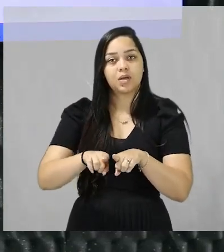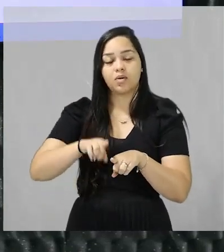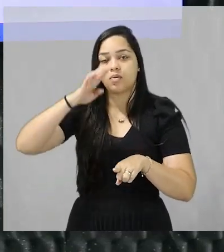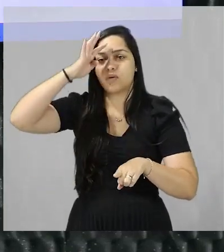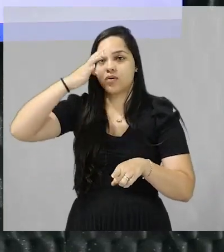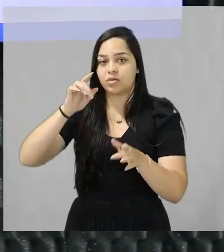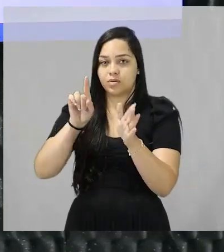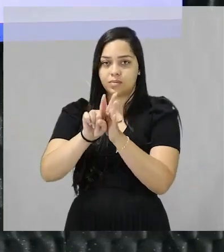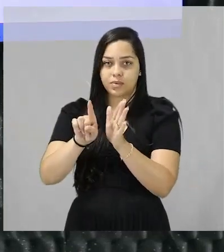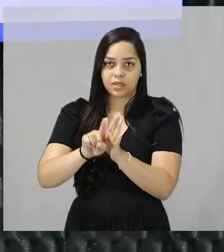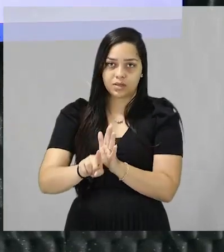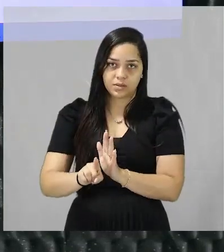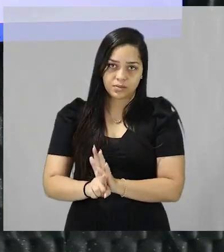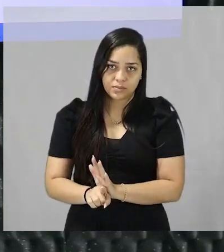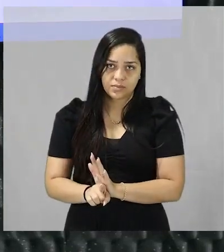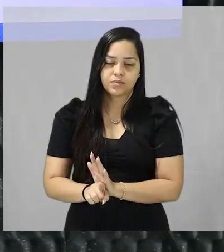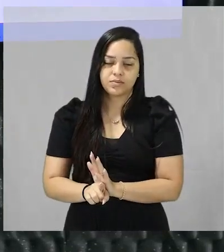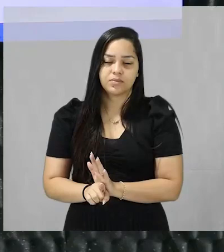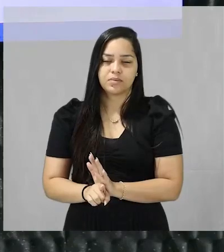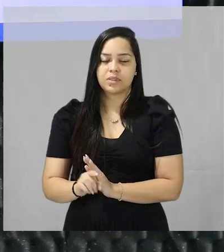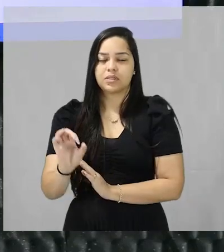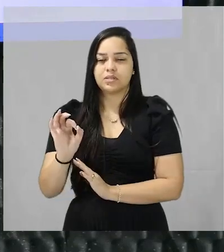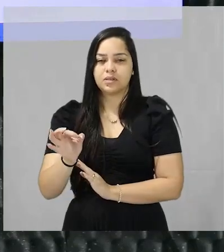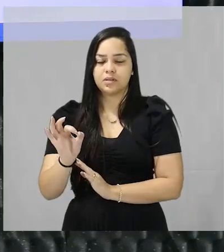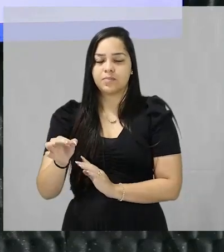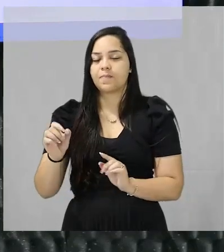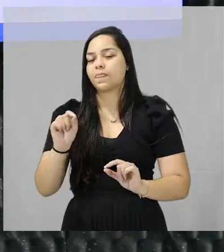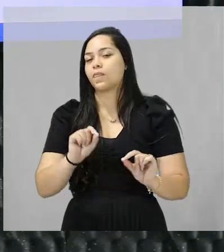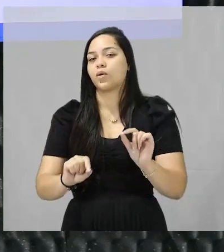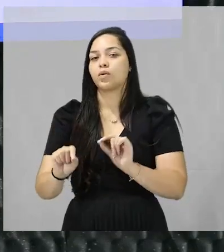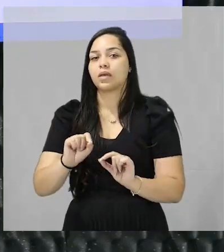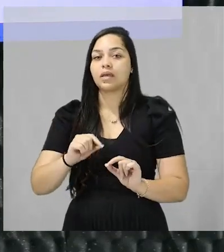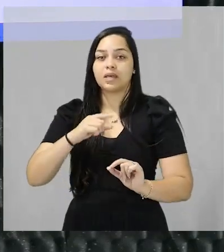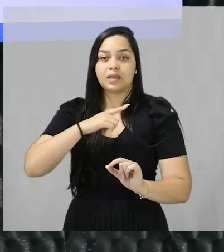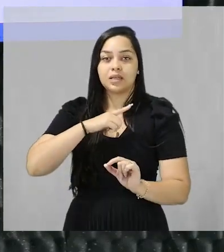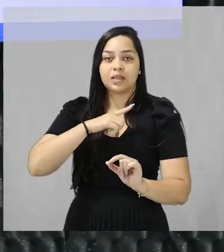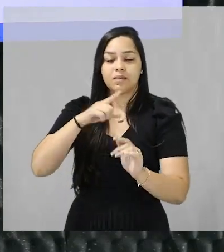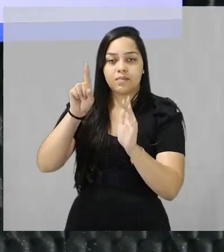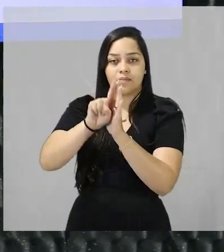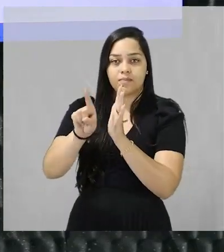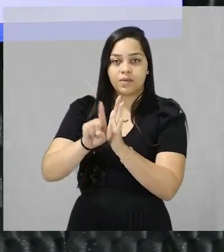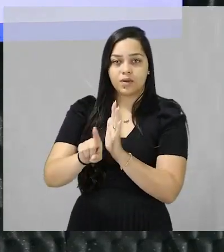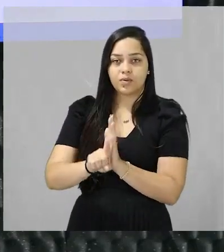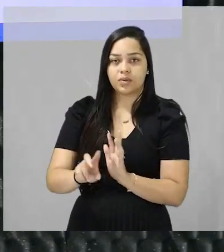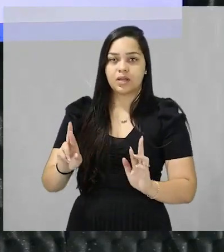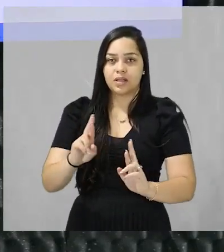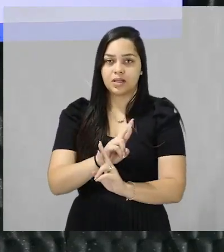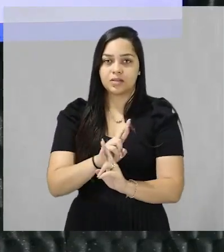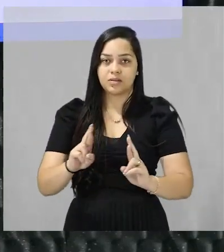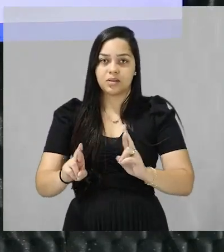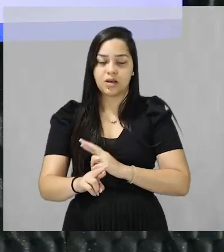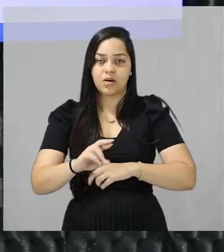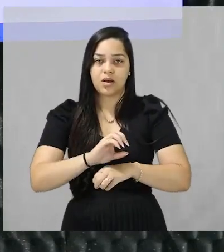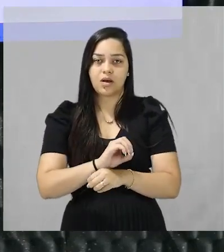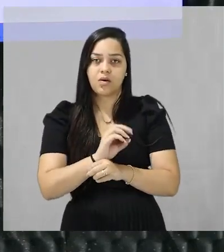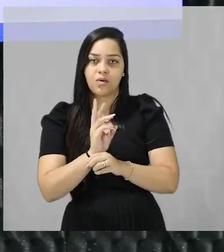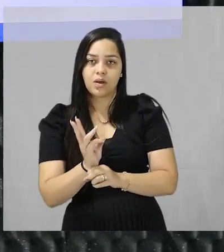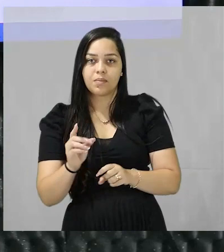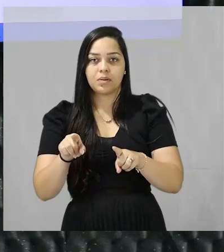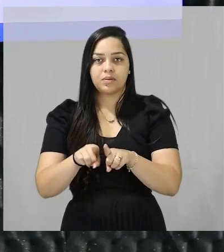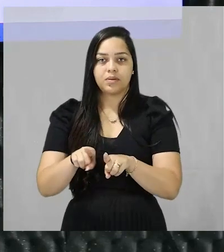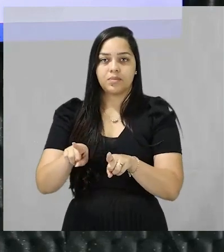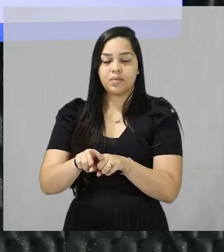de questões, tá certo? Então, nós vamos ter questões relacionadas à Paz UEMA e também questões